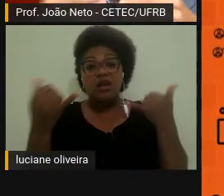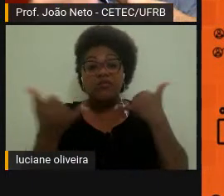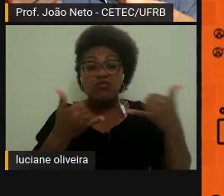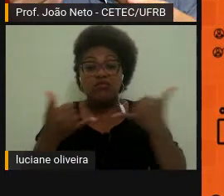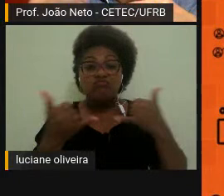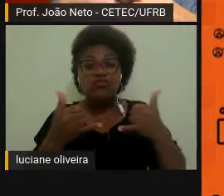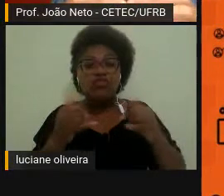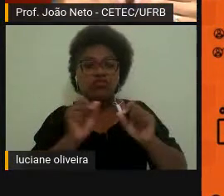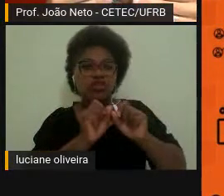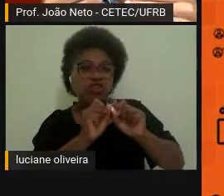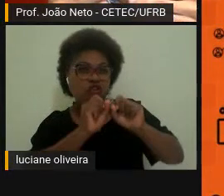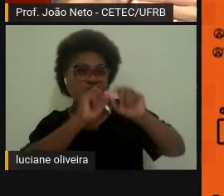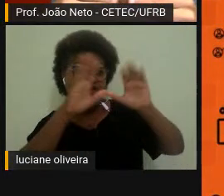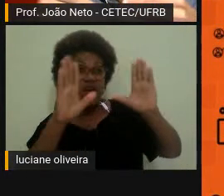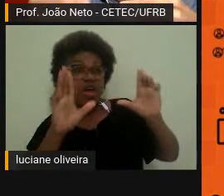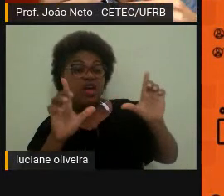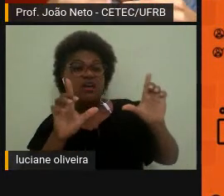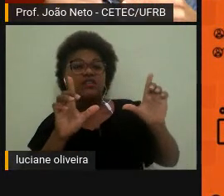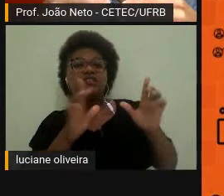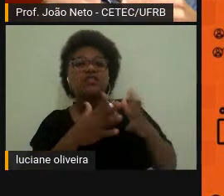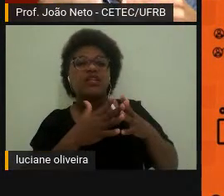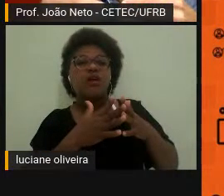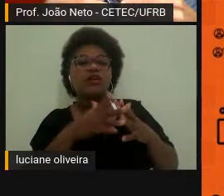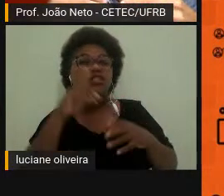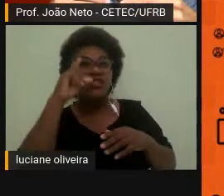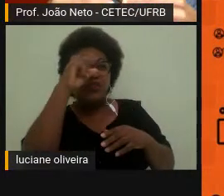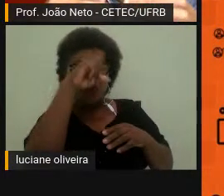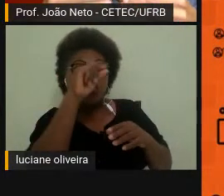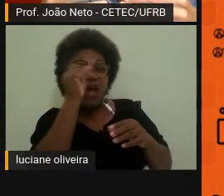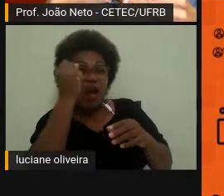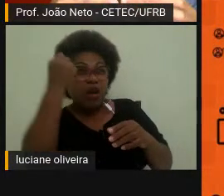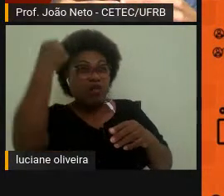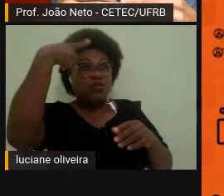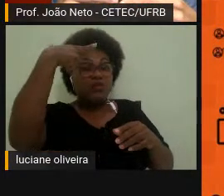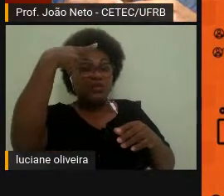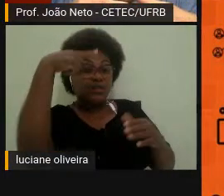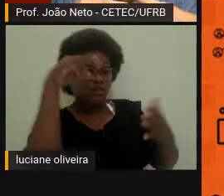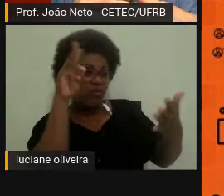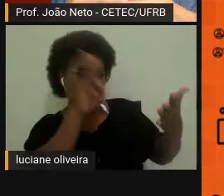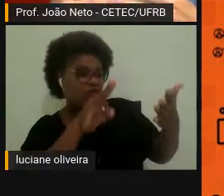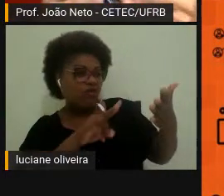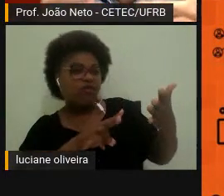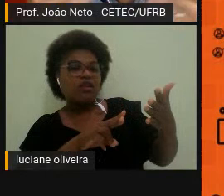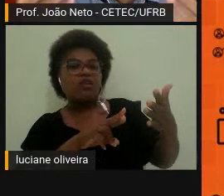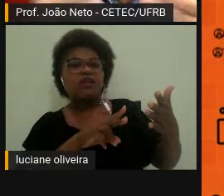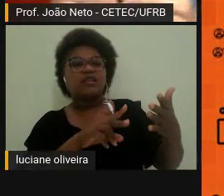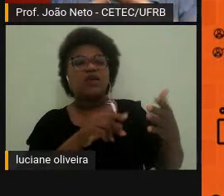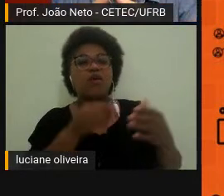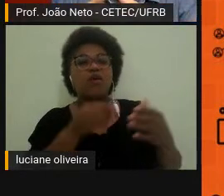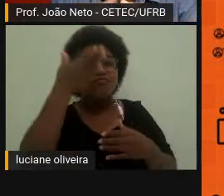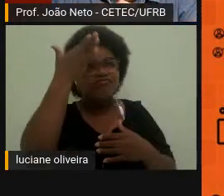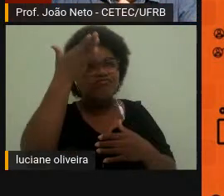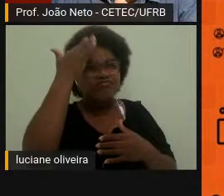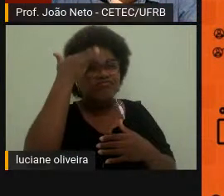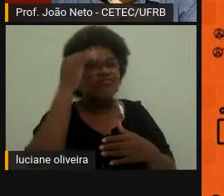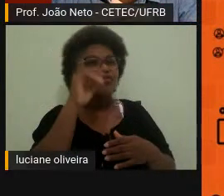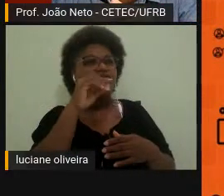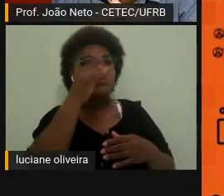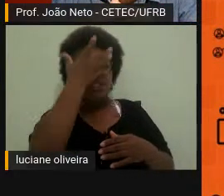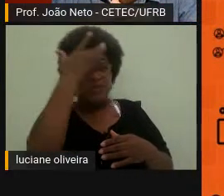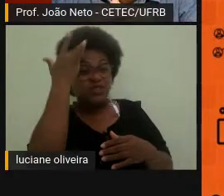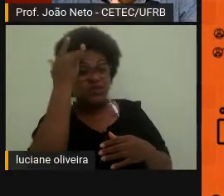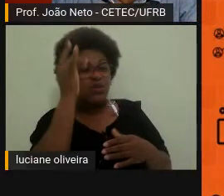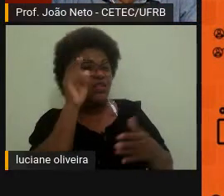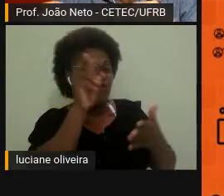que o flash dificulta a leitura o a compreensão dos leitores